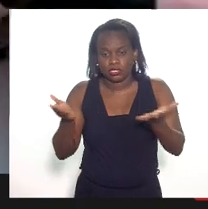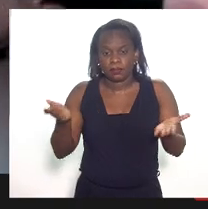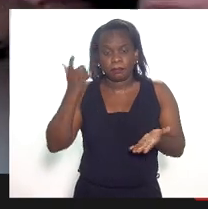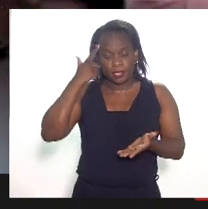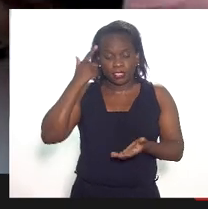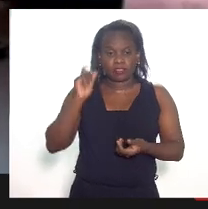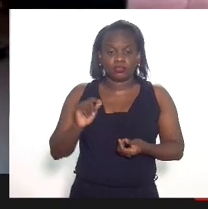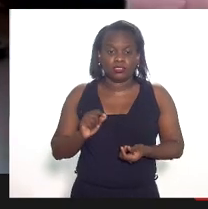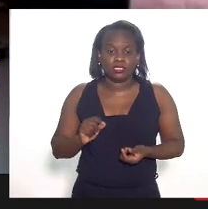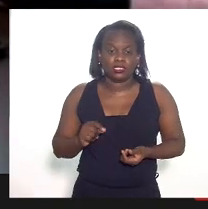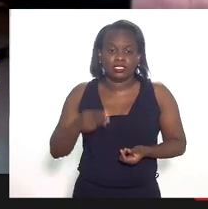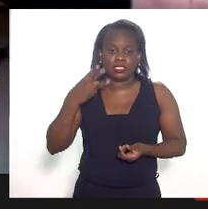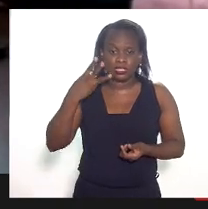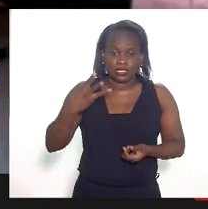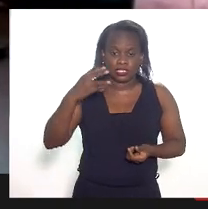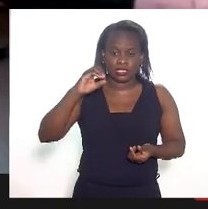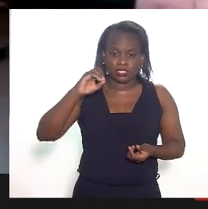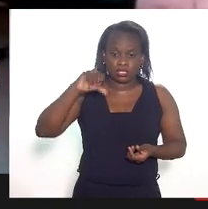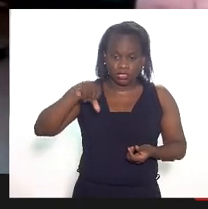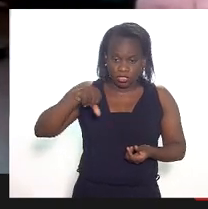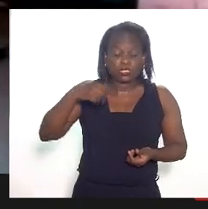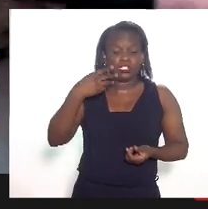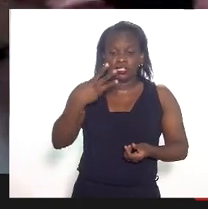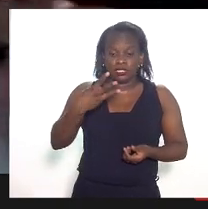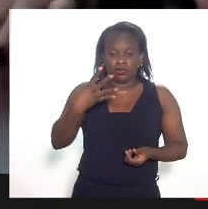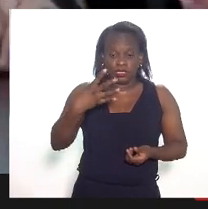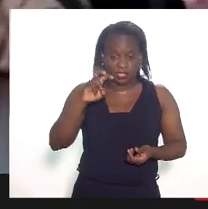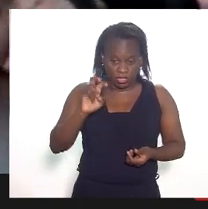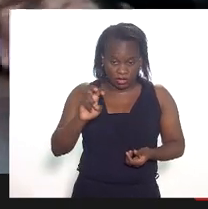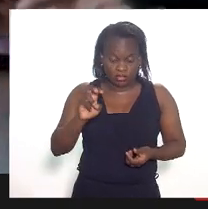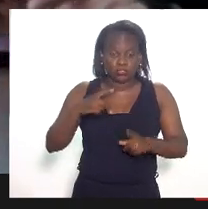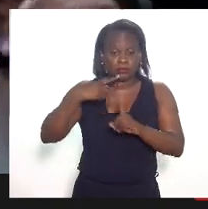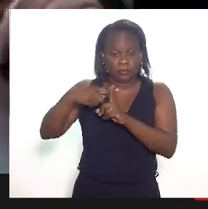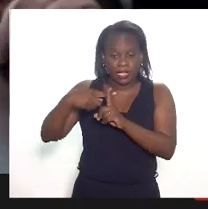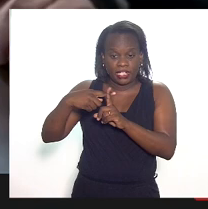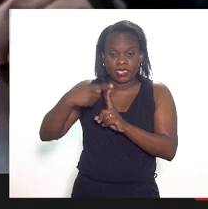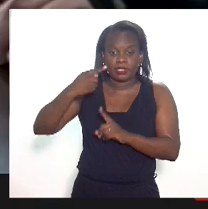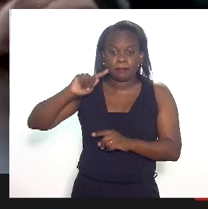os senhores imaginam, 309 leitos, 345, mais